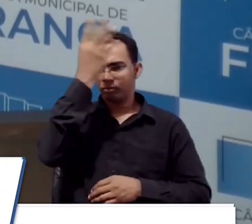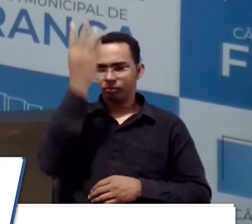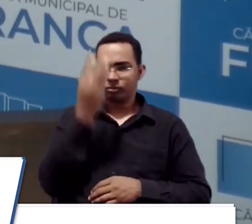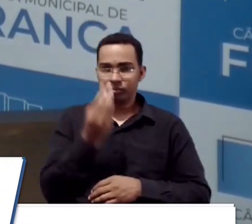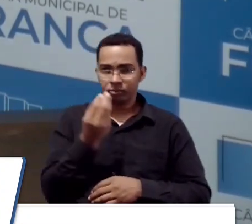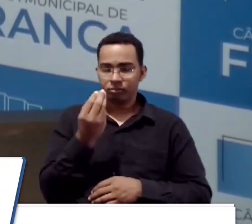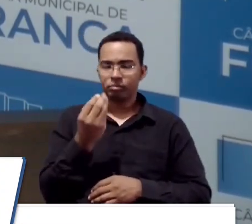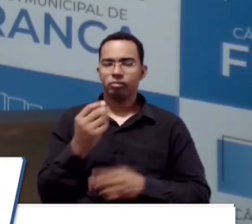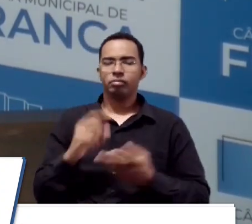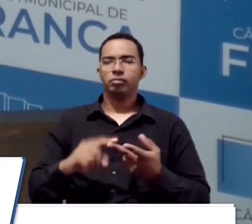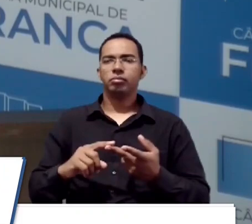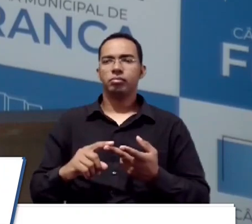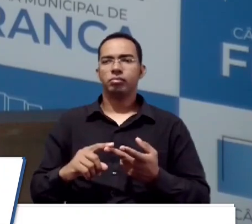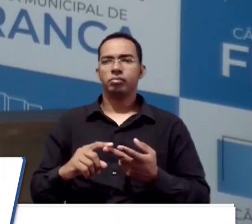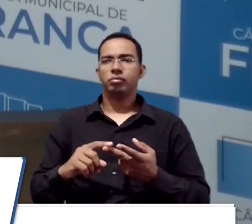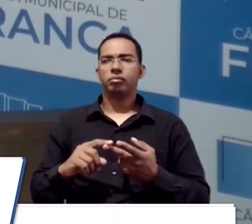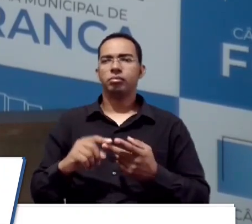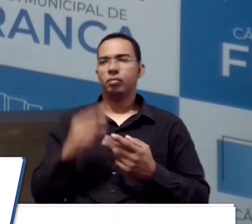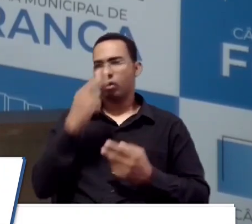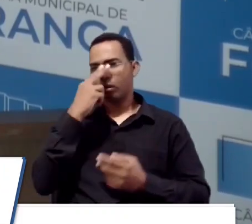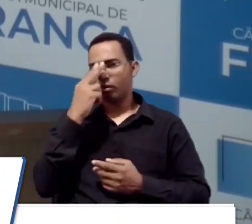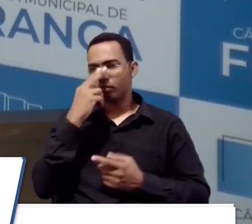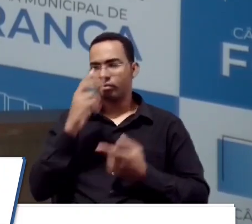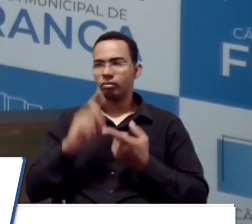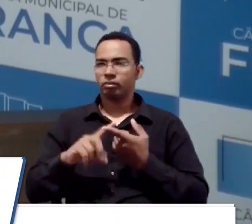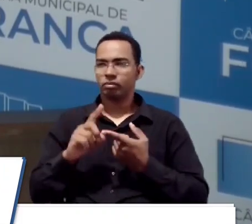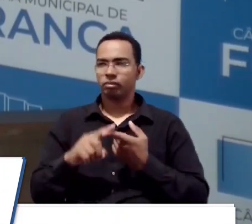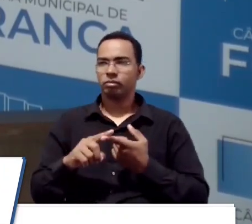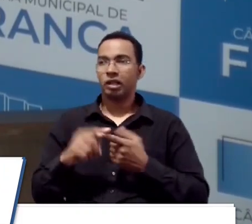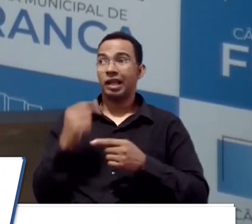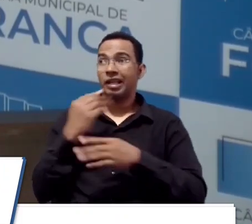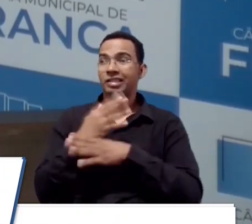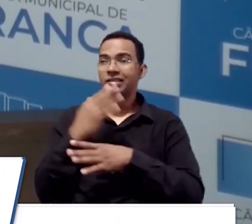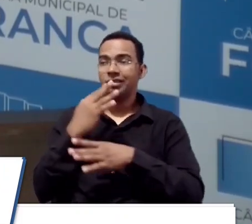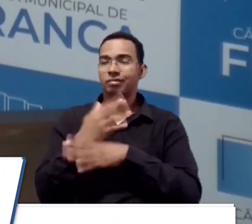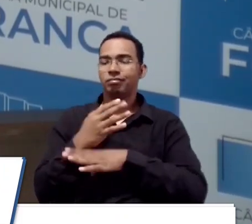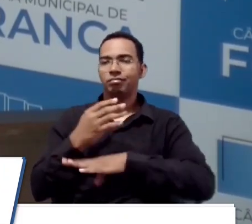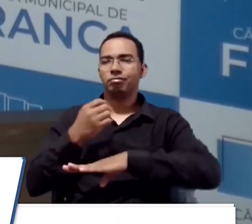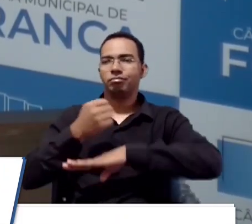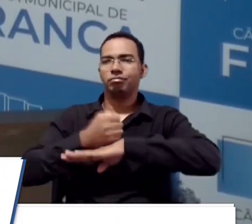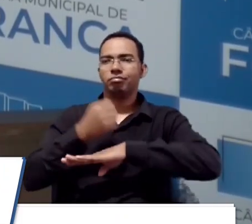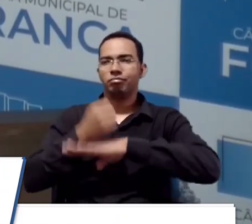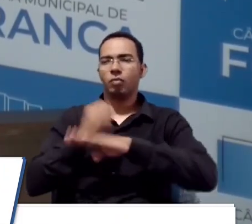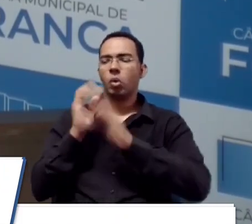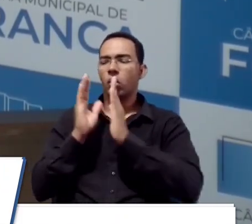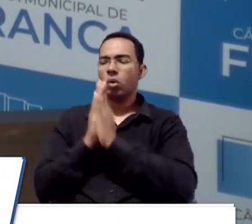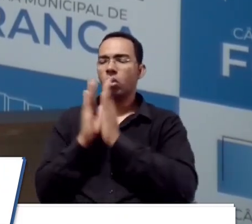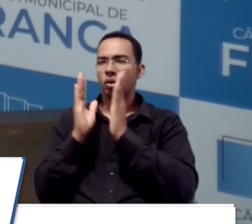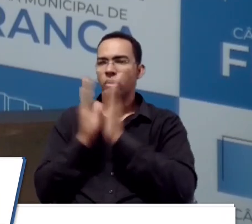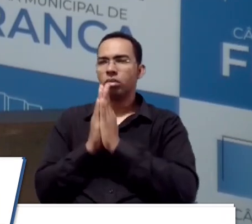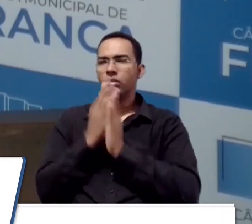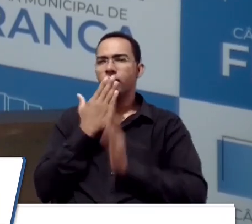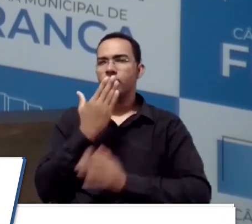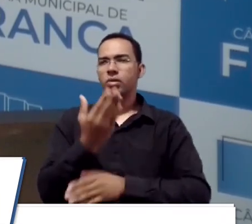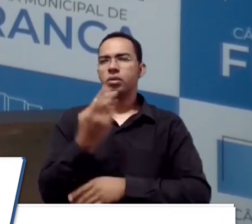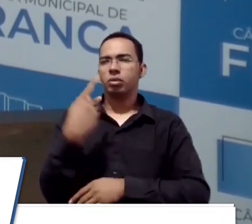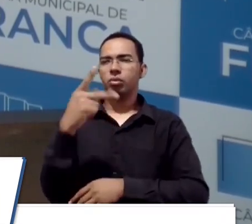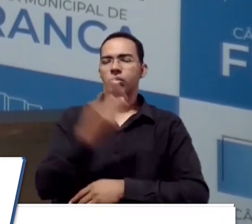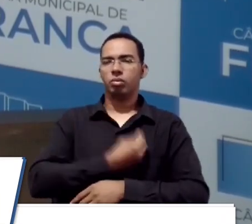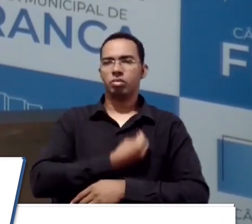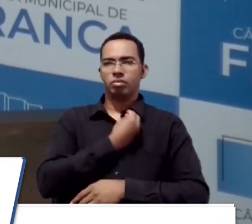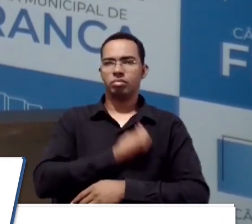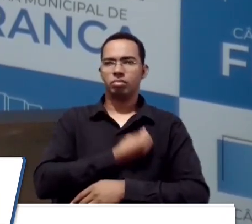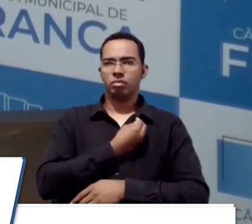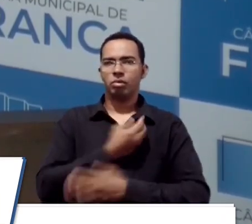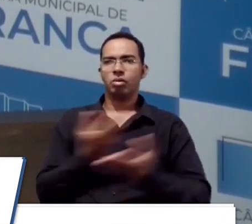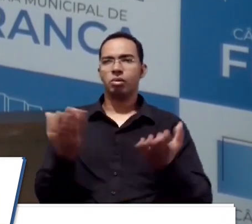e evangélicos também. A cidade de Franca orou, intercedeu em favor da sua vida, e hoje